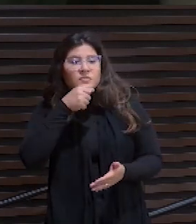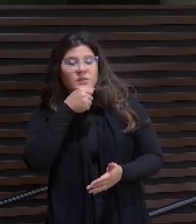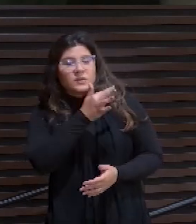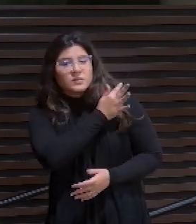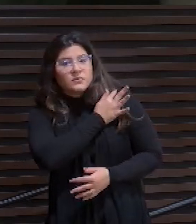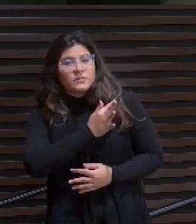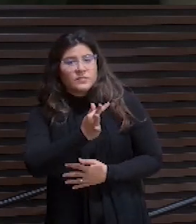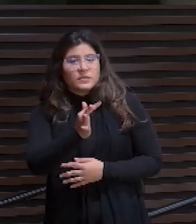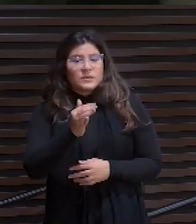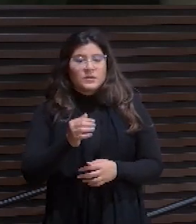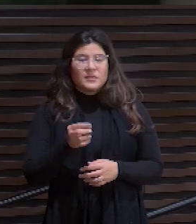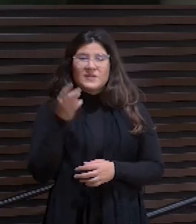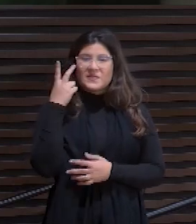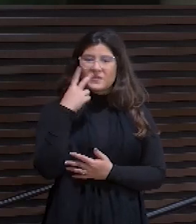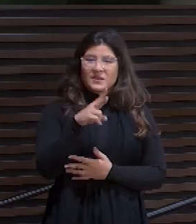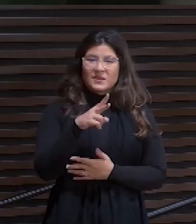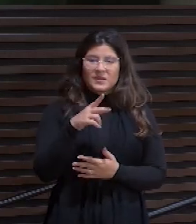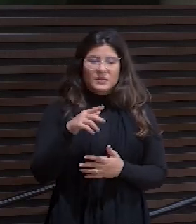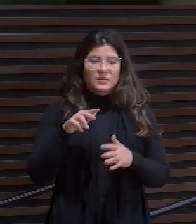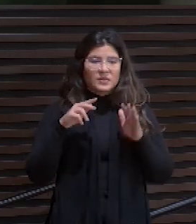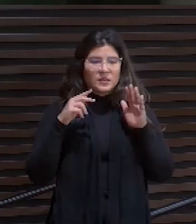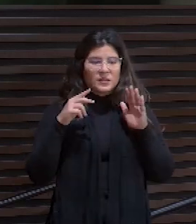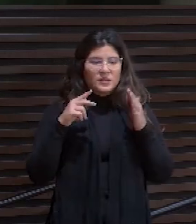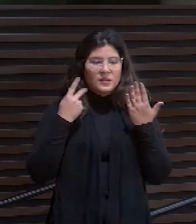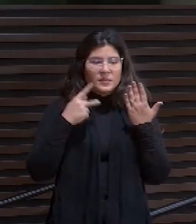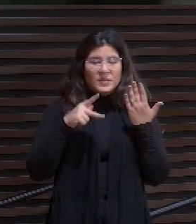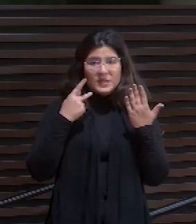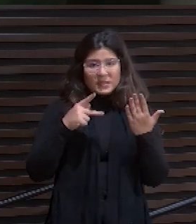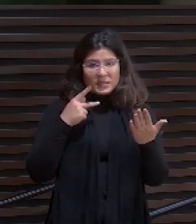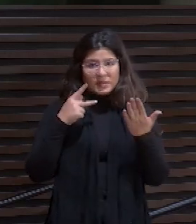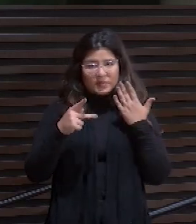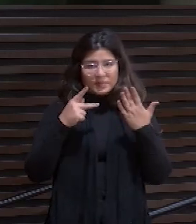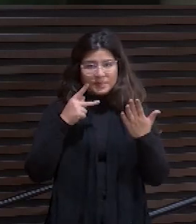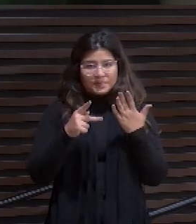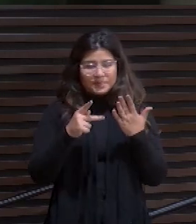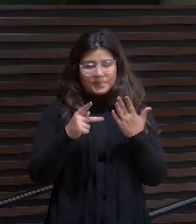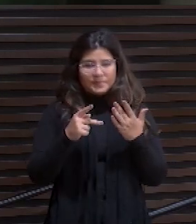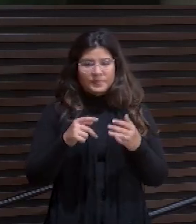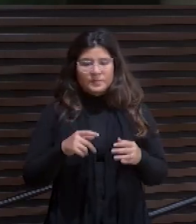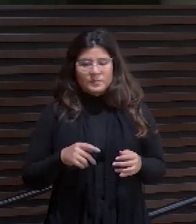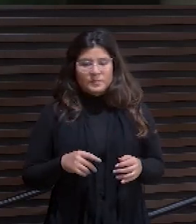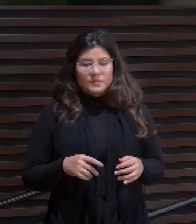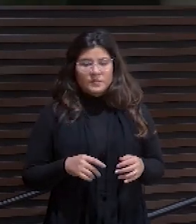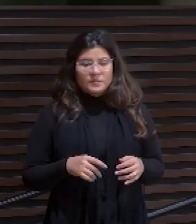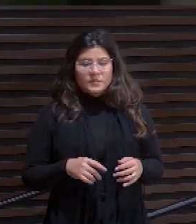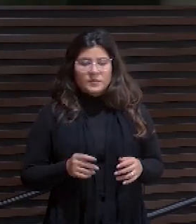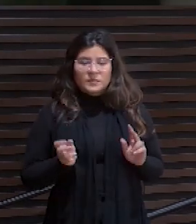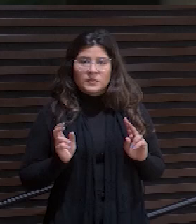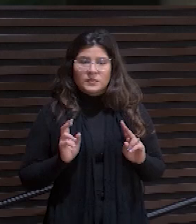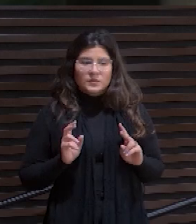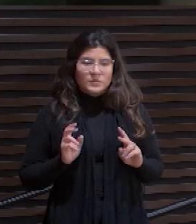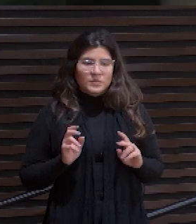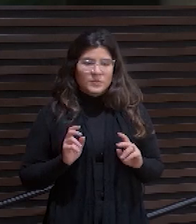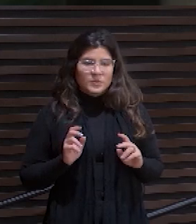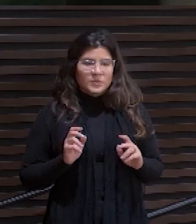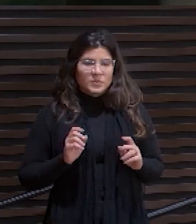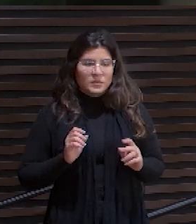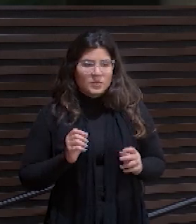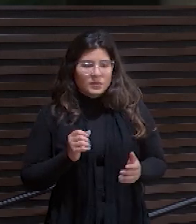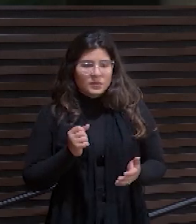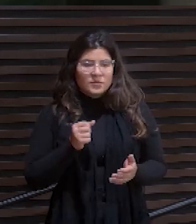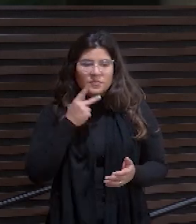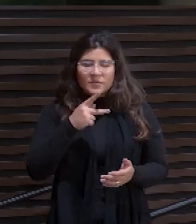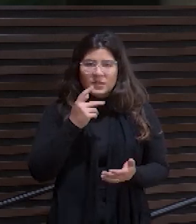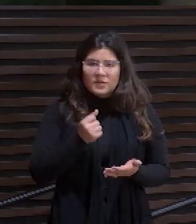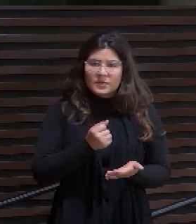nós olhamos para a parábola do fariseu e do publicano, nós vemos que eles exigiam 2 vezes por semana o jejum, que era na segunda e